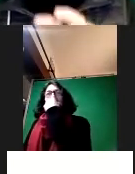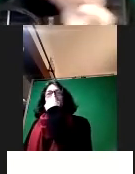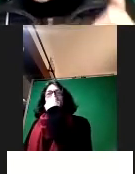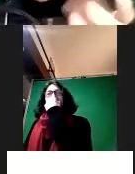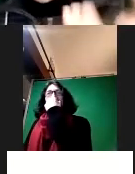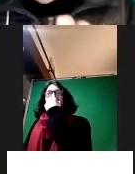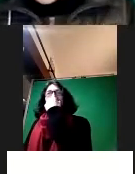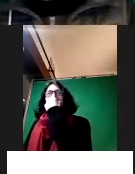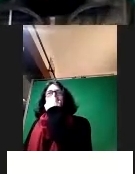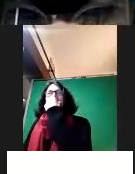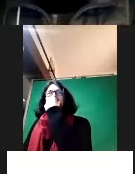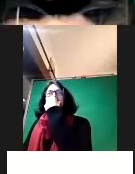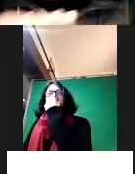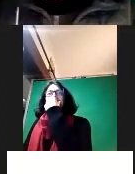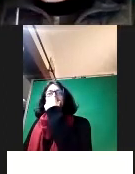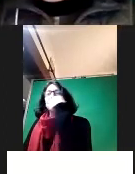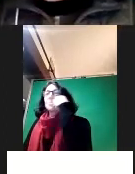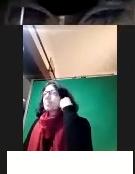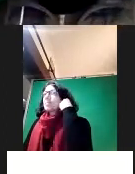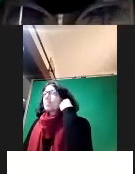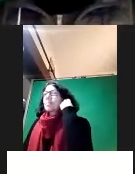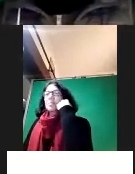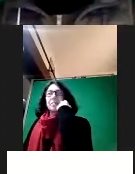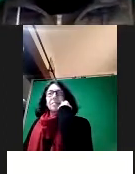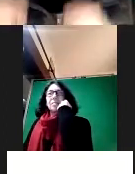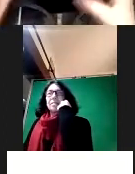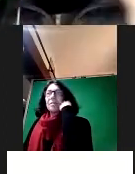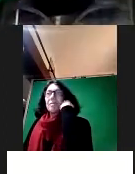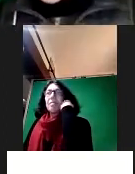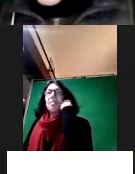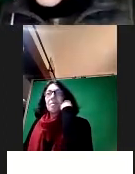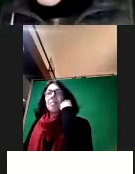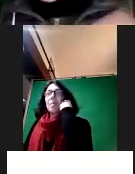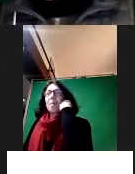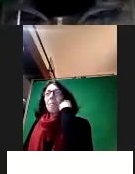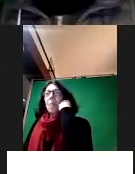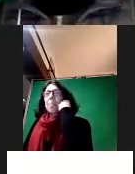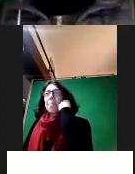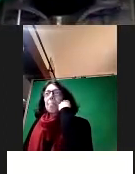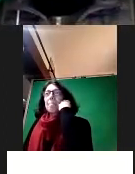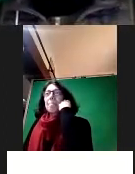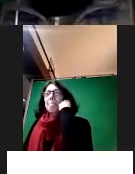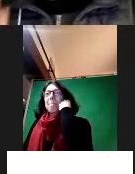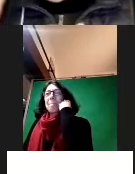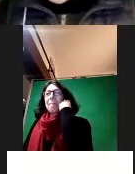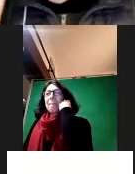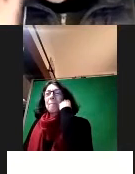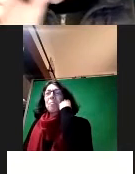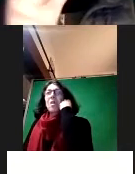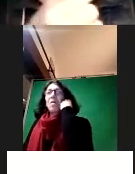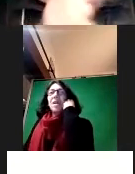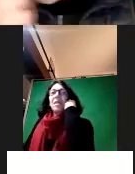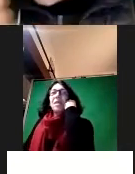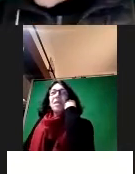cada convento, com base nas suas plantas, era interpretado volumetricamente através